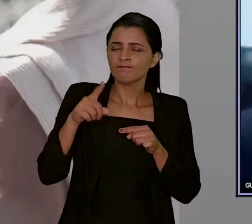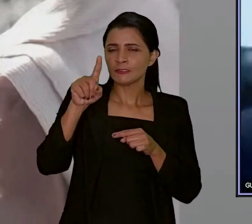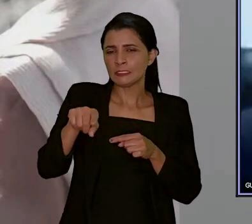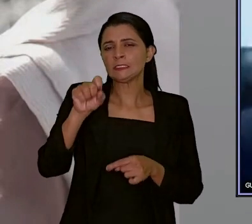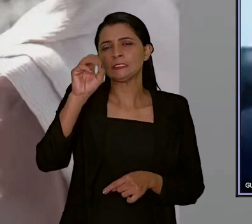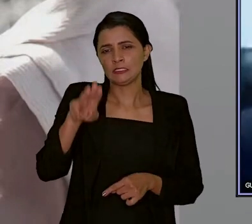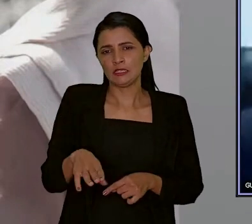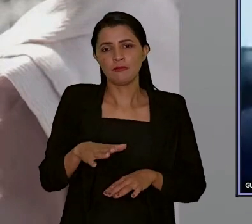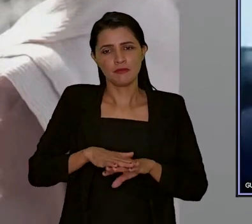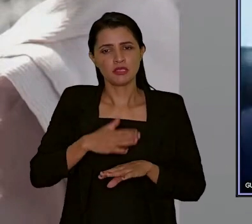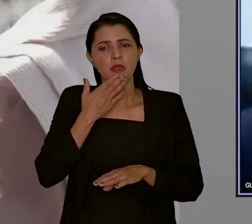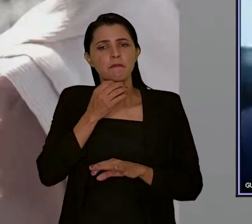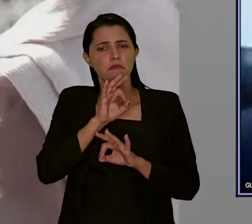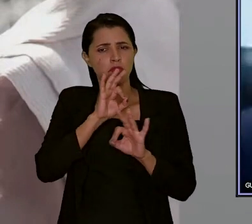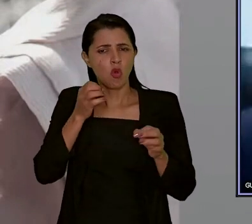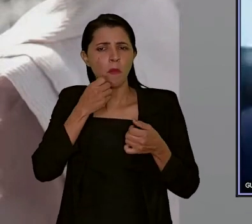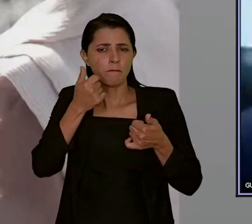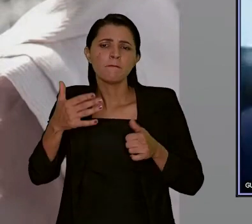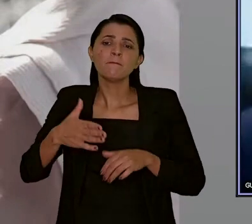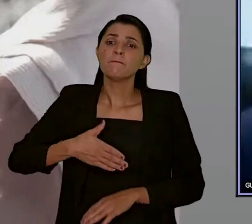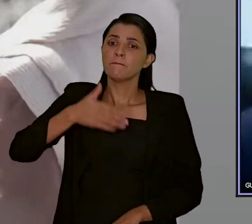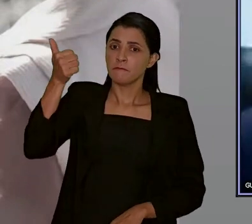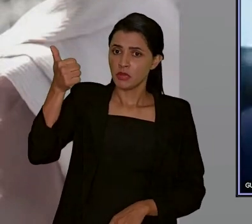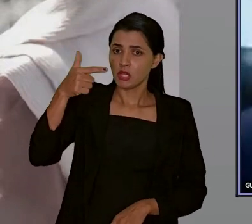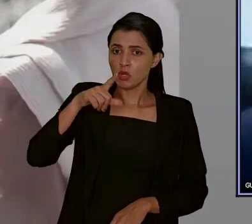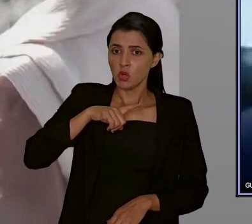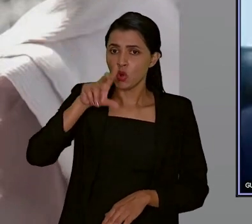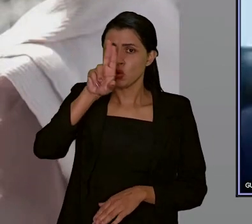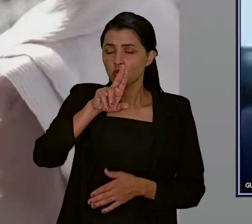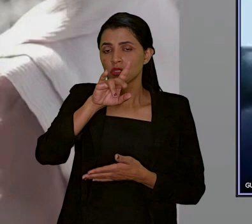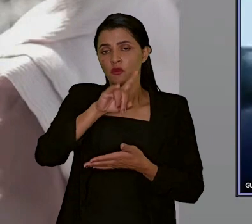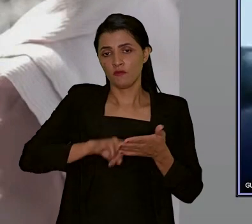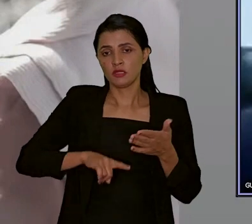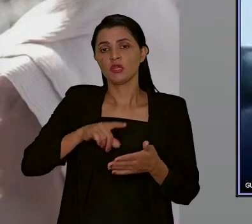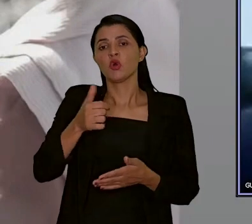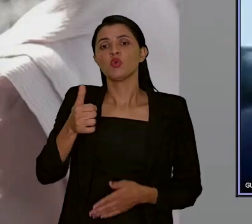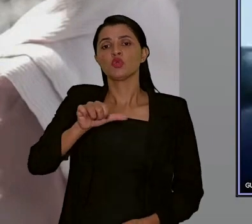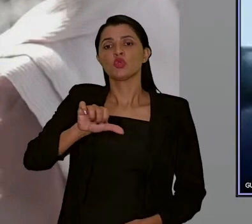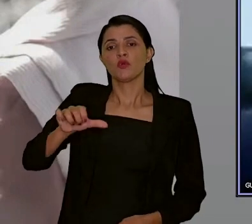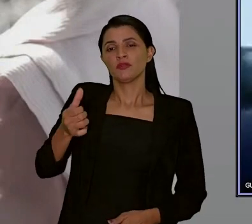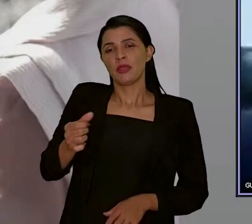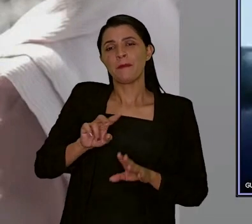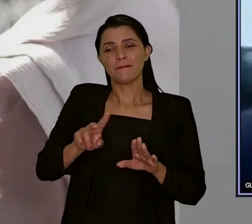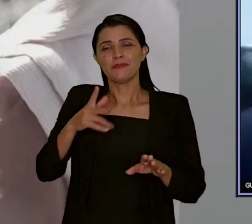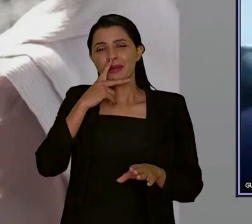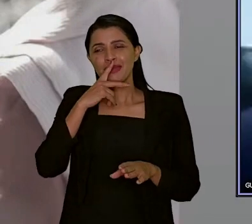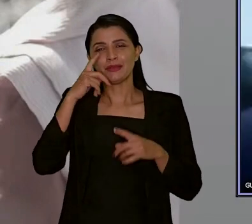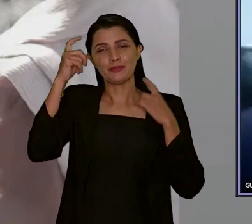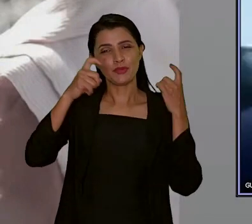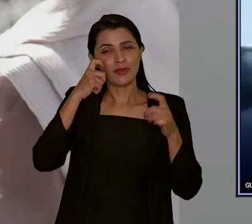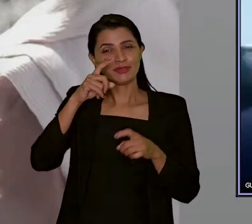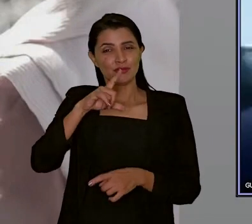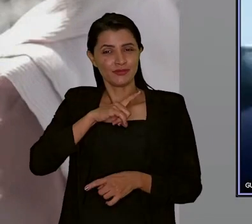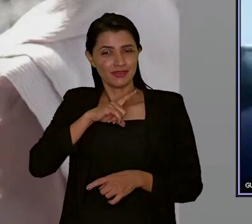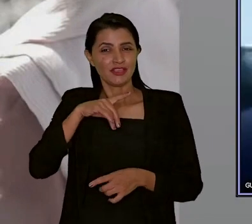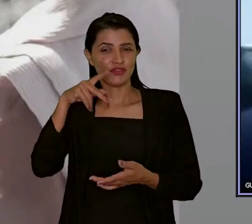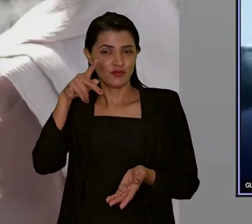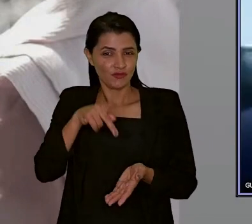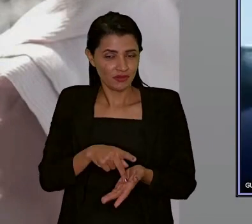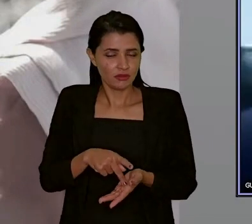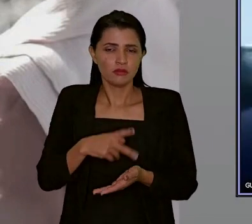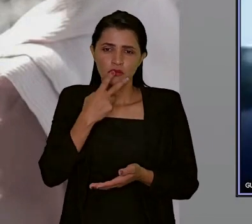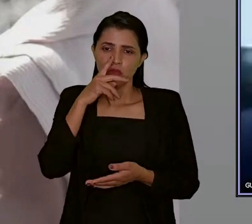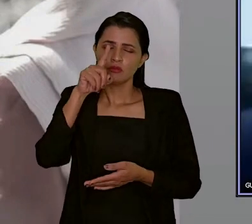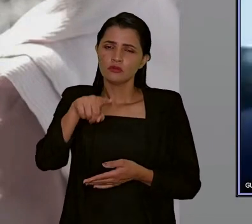muito bom, muito melhor nós termos a Convenção de 96, mas, por óbvio, acho que a grande preocupação que existe, né, eu acho que esse é um